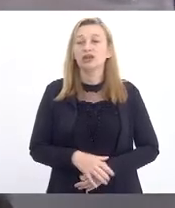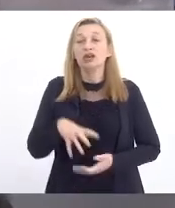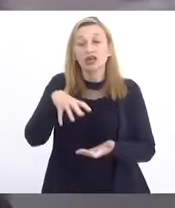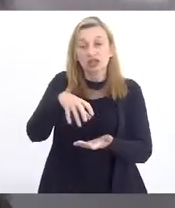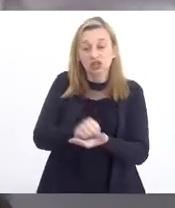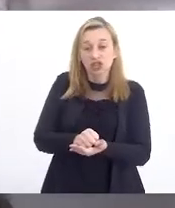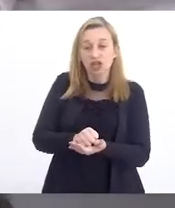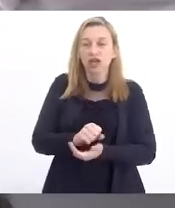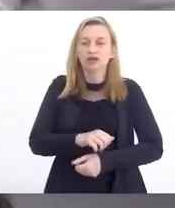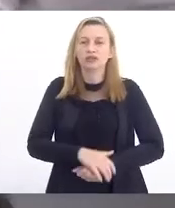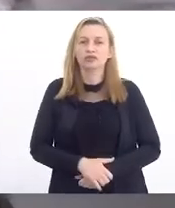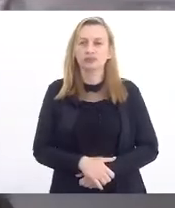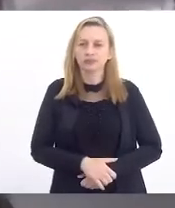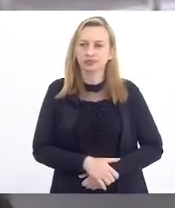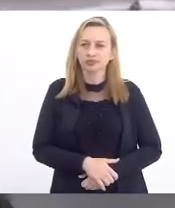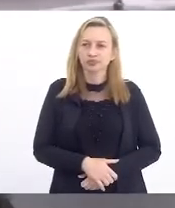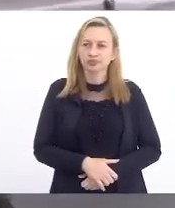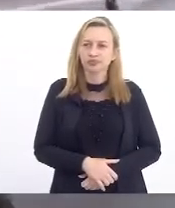registrar apenas que